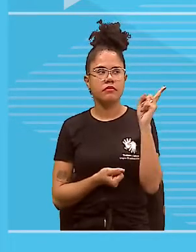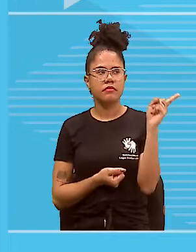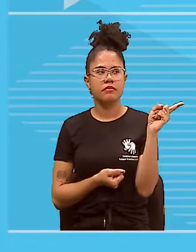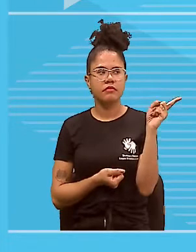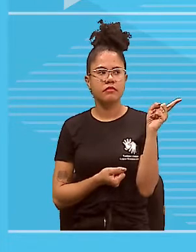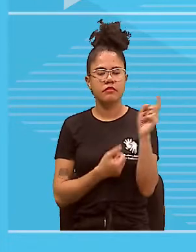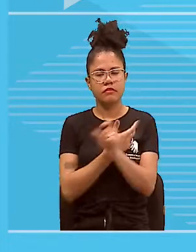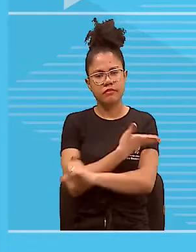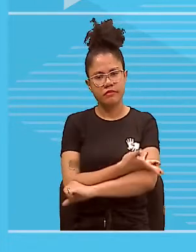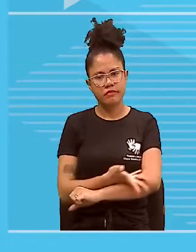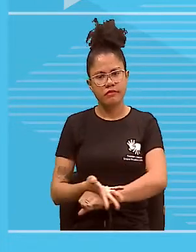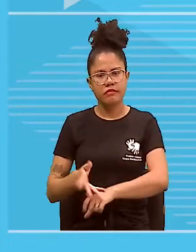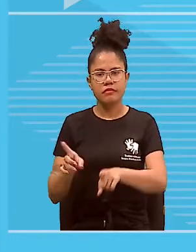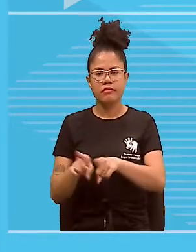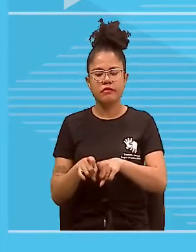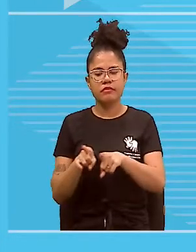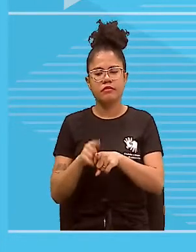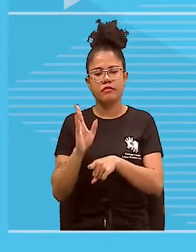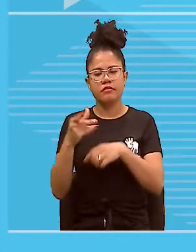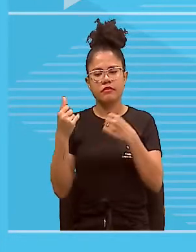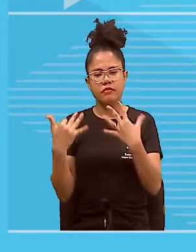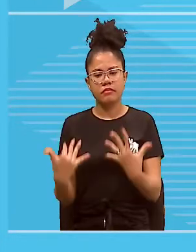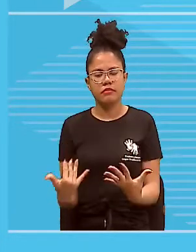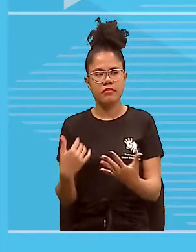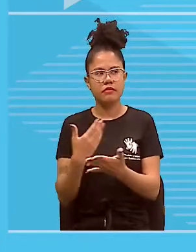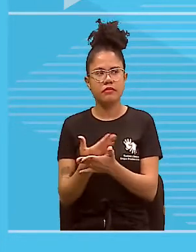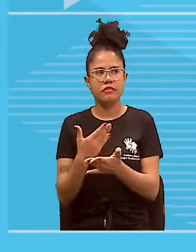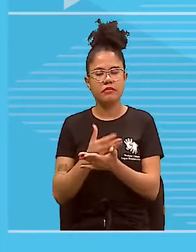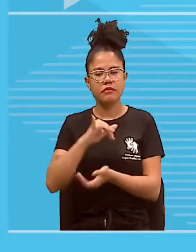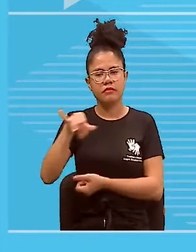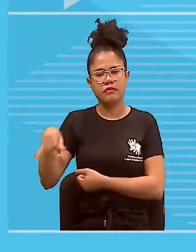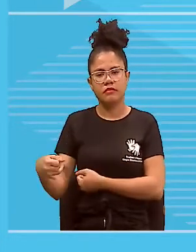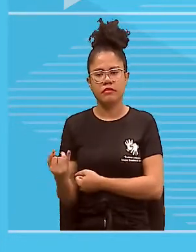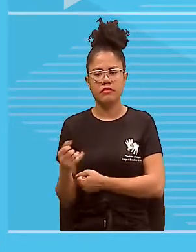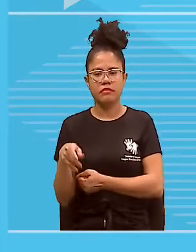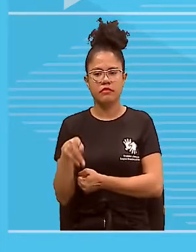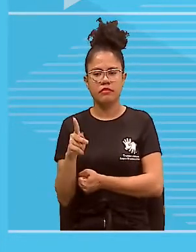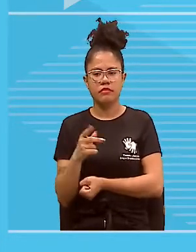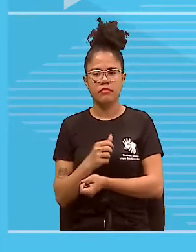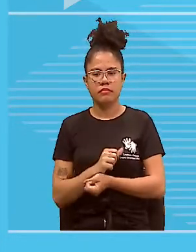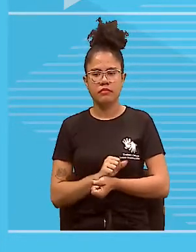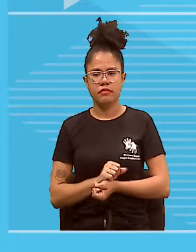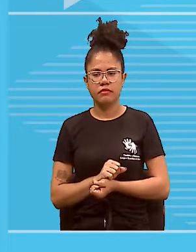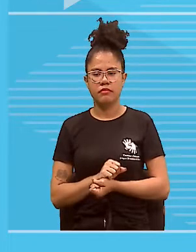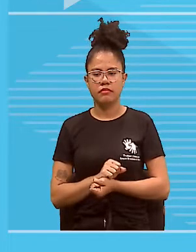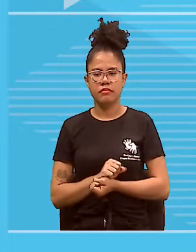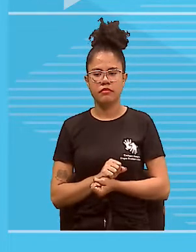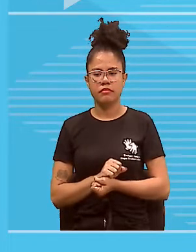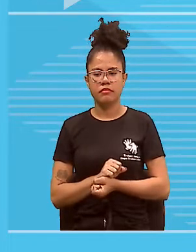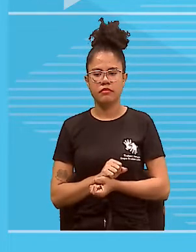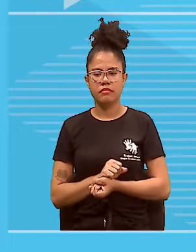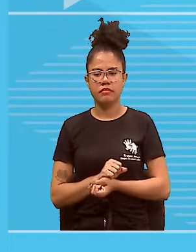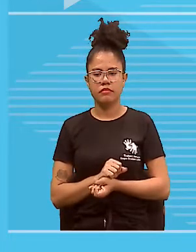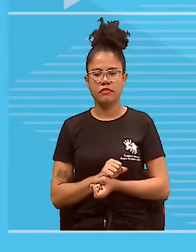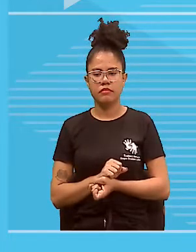como eu lhe disse na aula sobre JK Olha era vamos dizer assim era